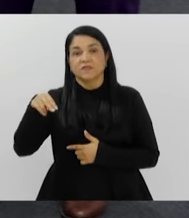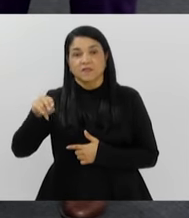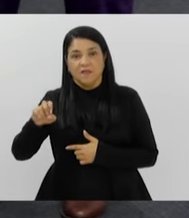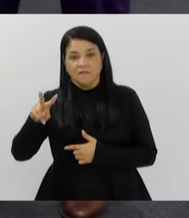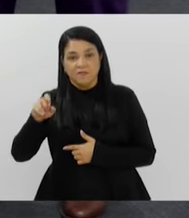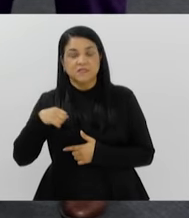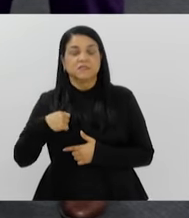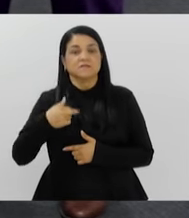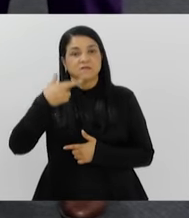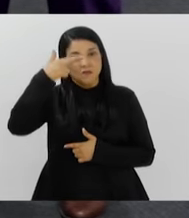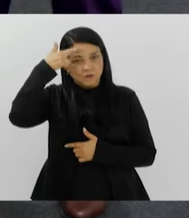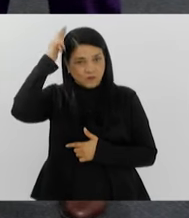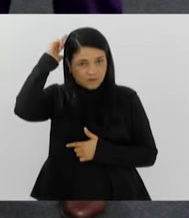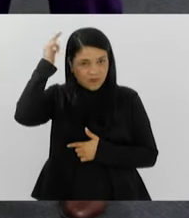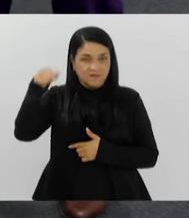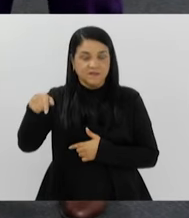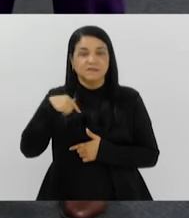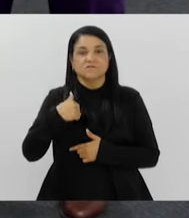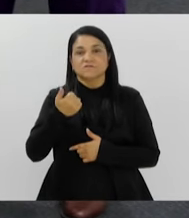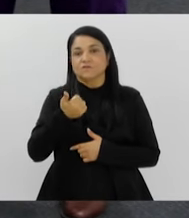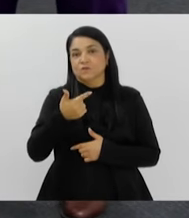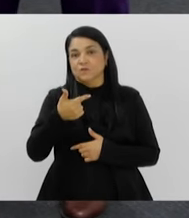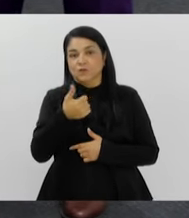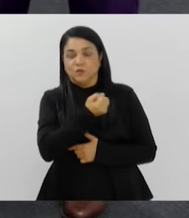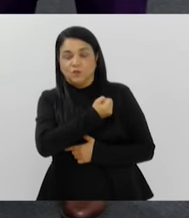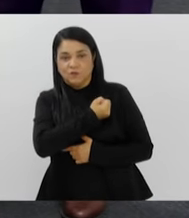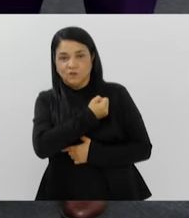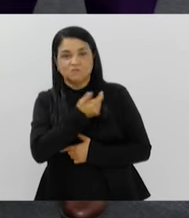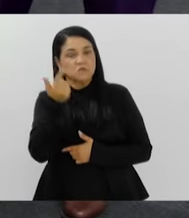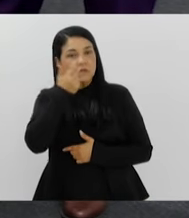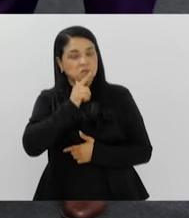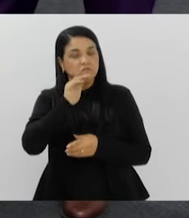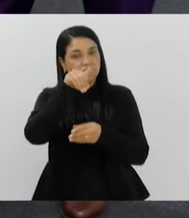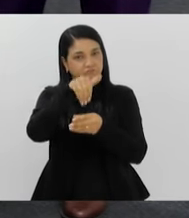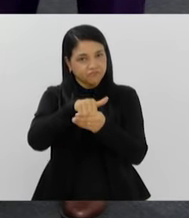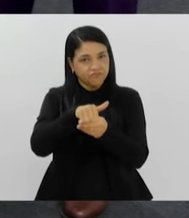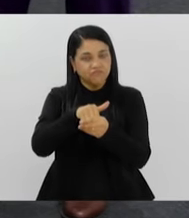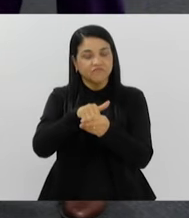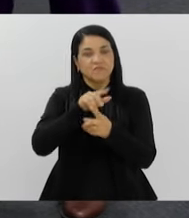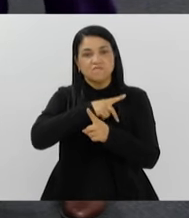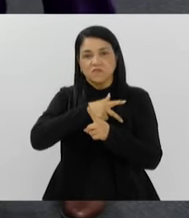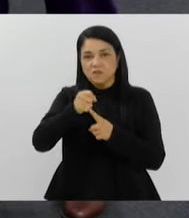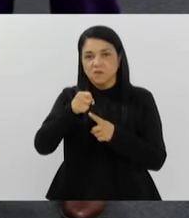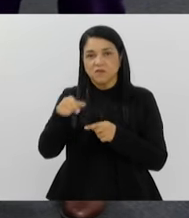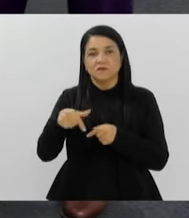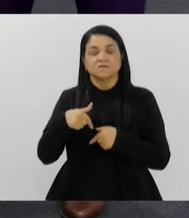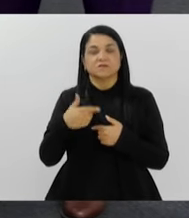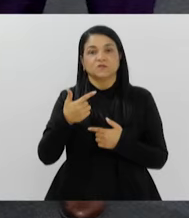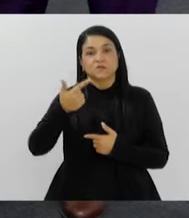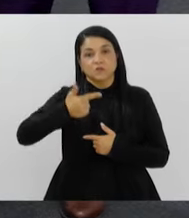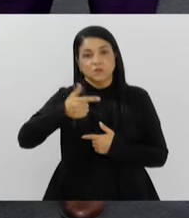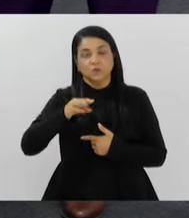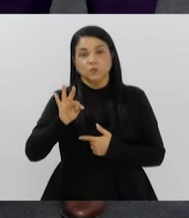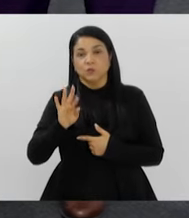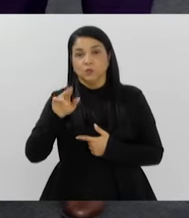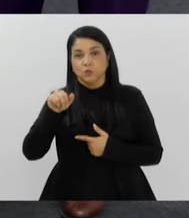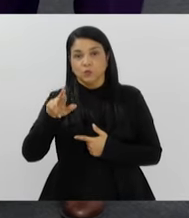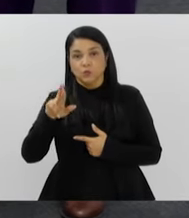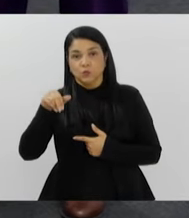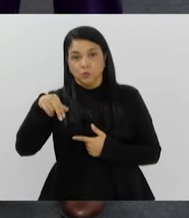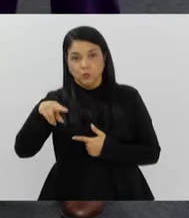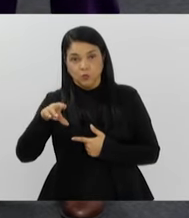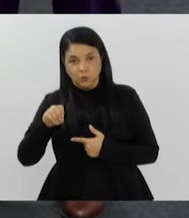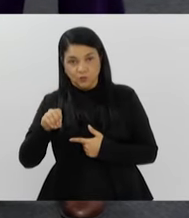turno nas eleições municipais de Niterói. E era hora, me aparteou